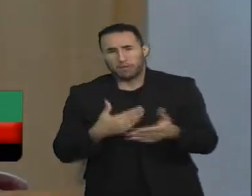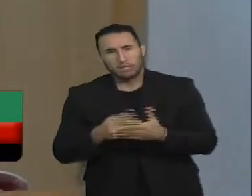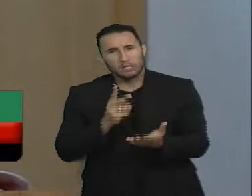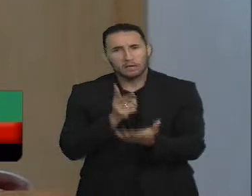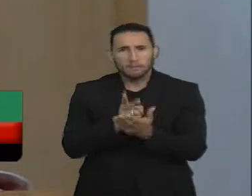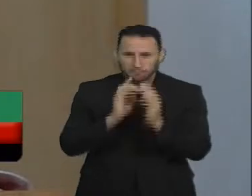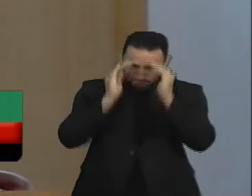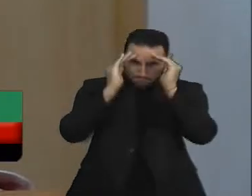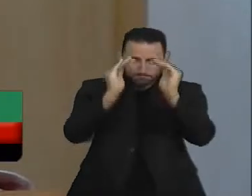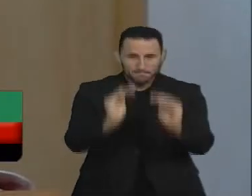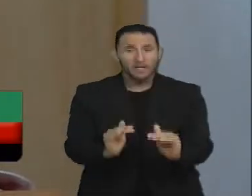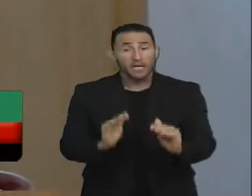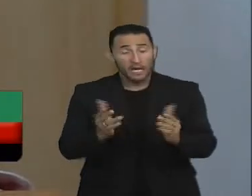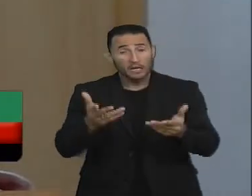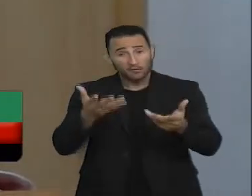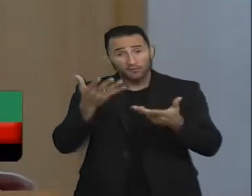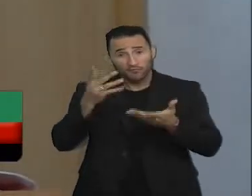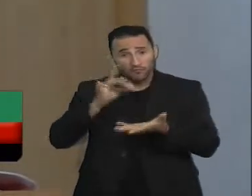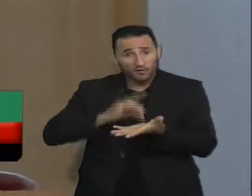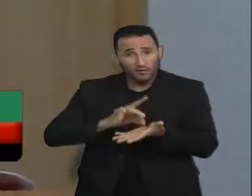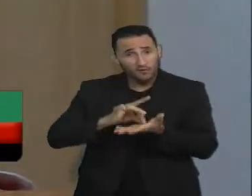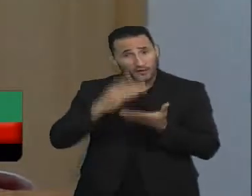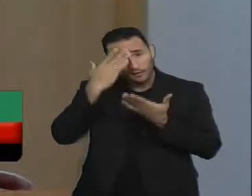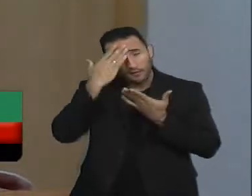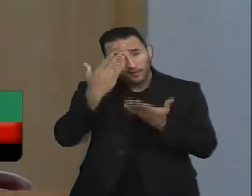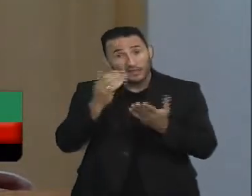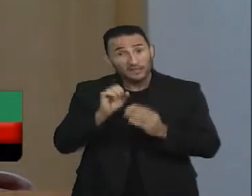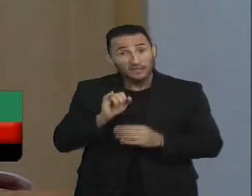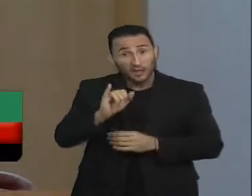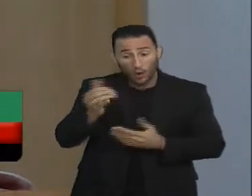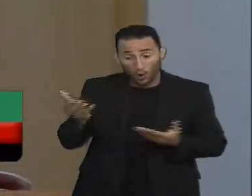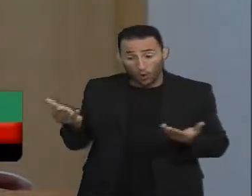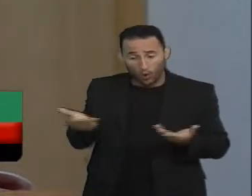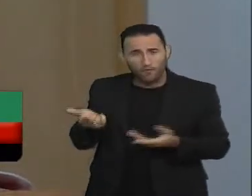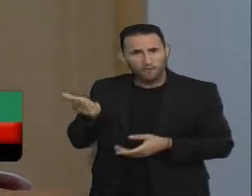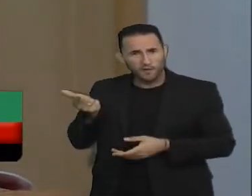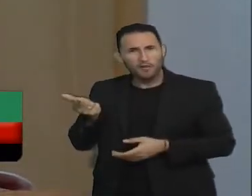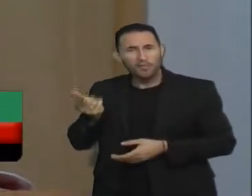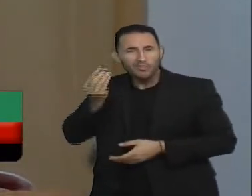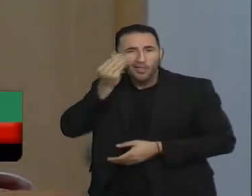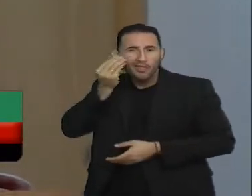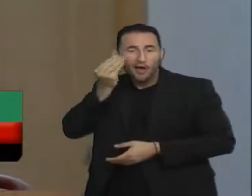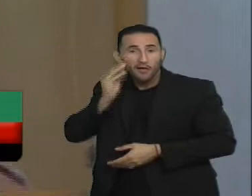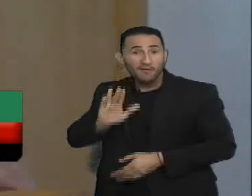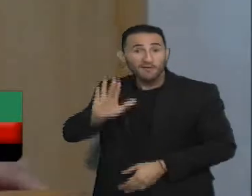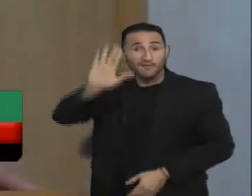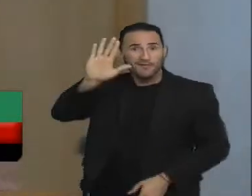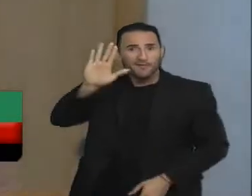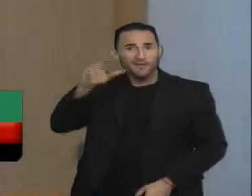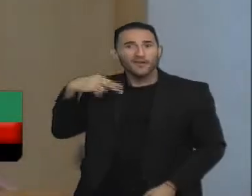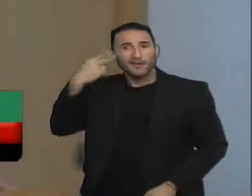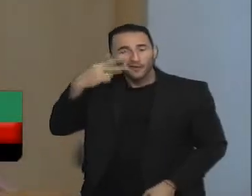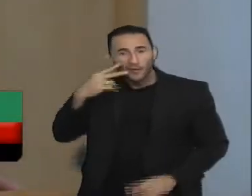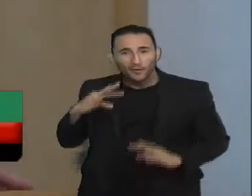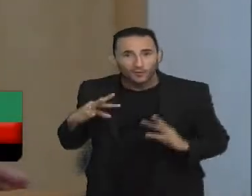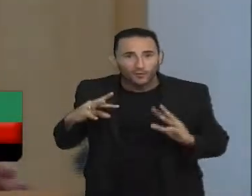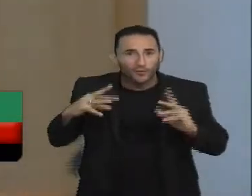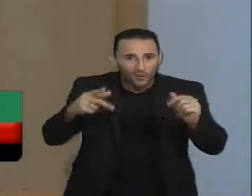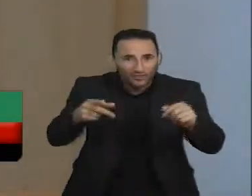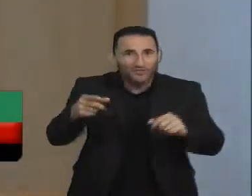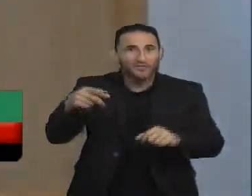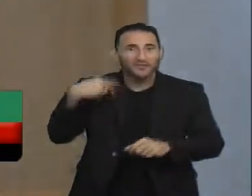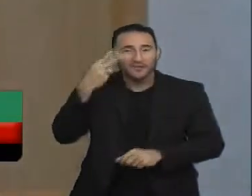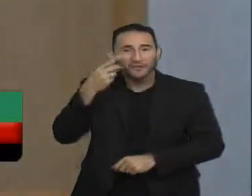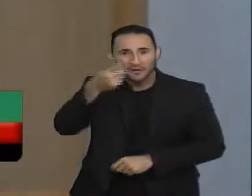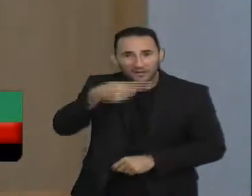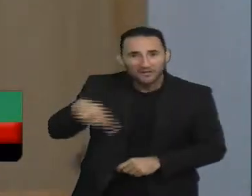agradecer a você e dizer que se hoje você fosse candidato a vereador, todos esses vereadores dessa